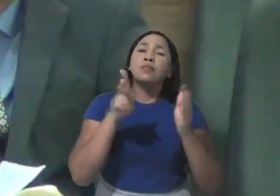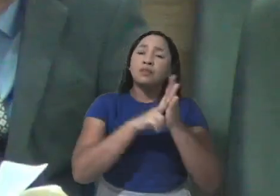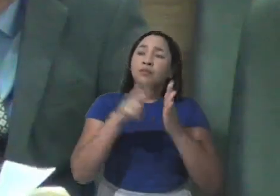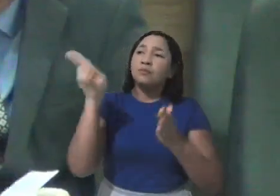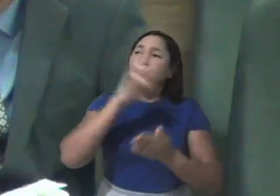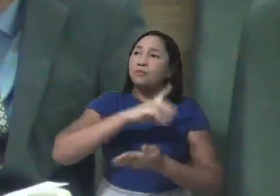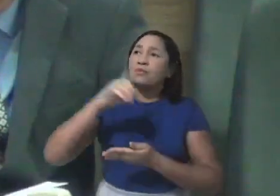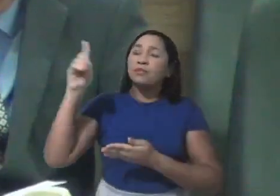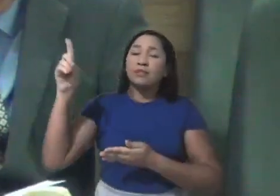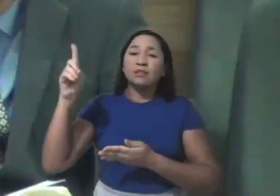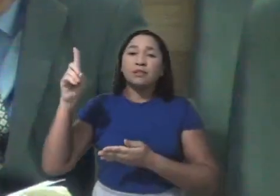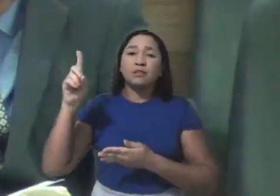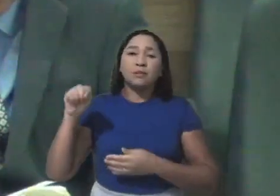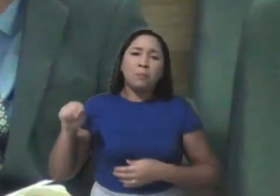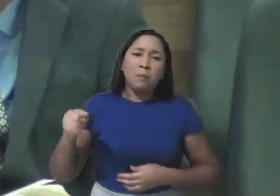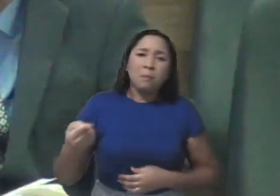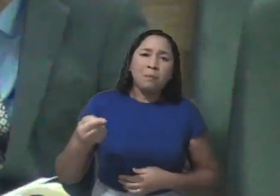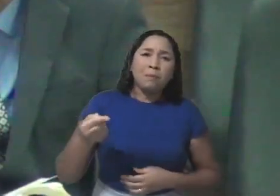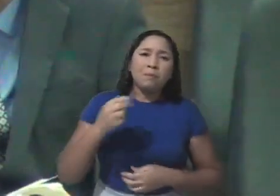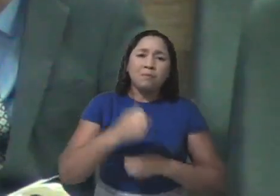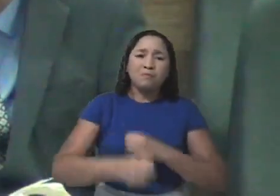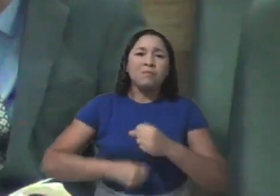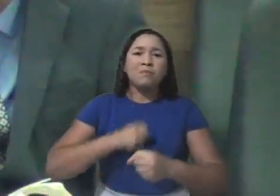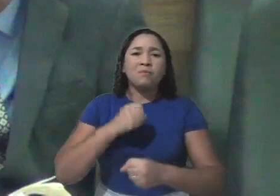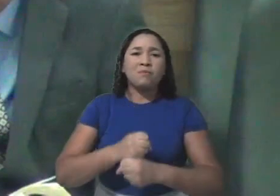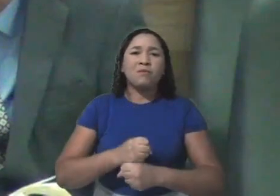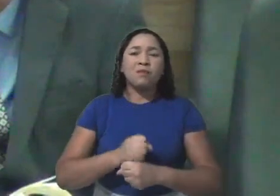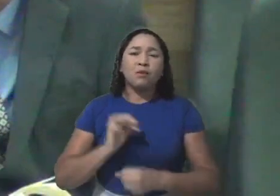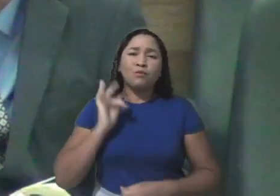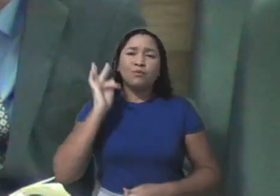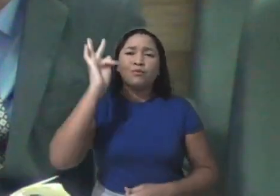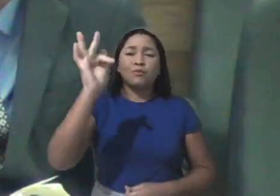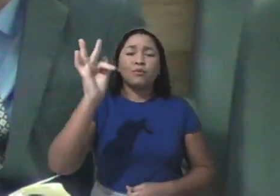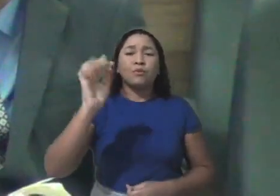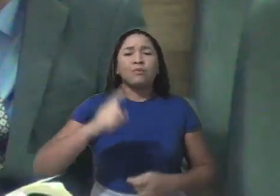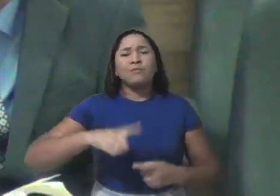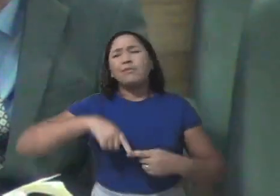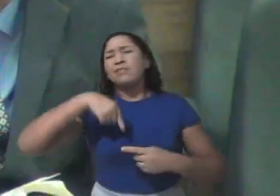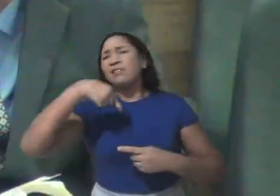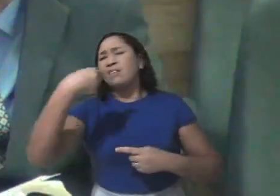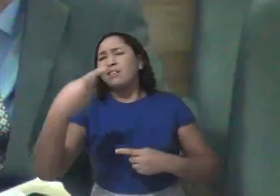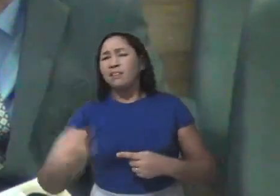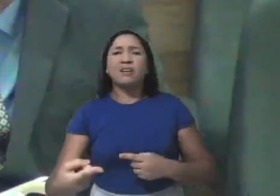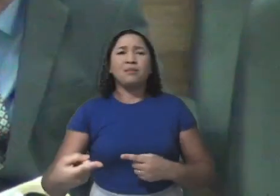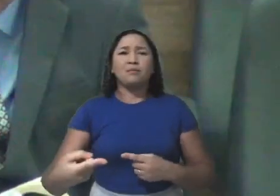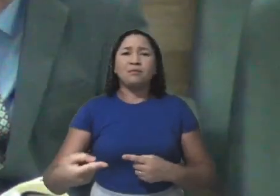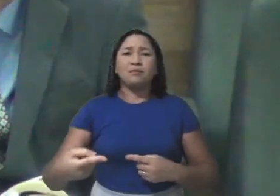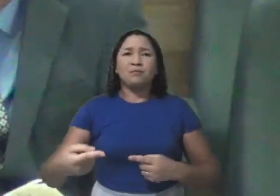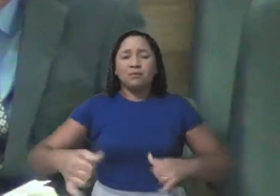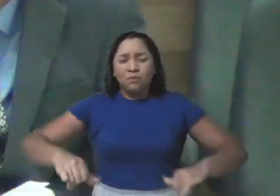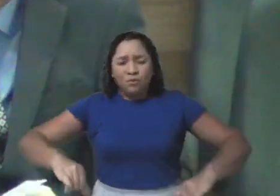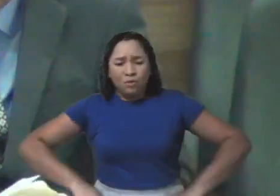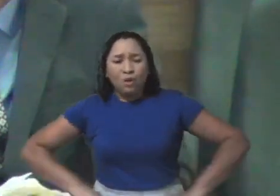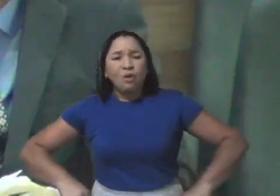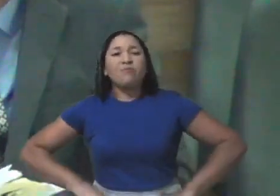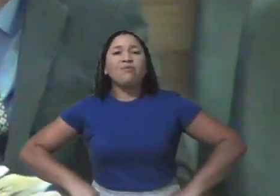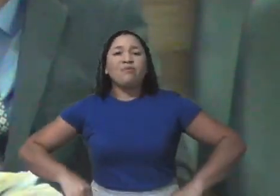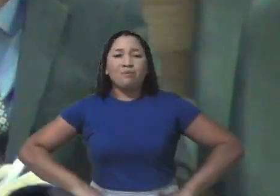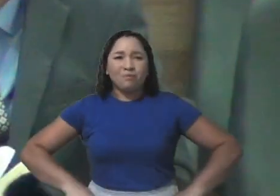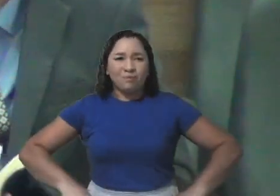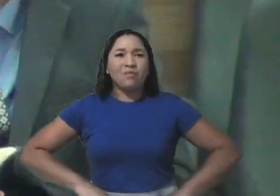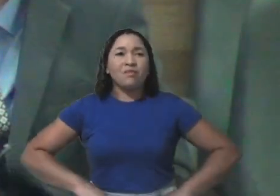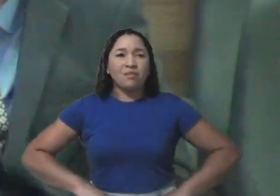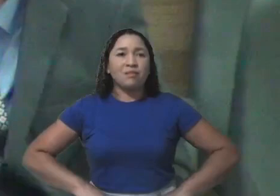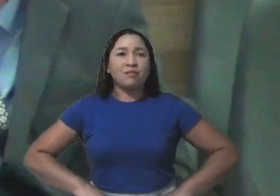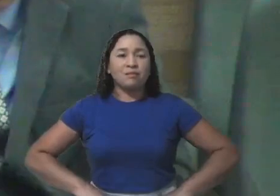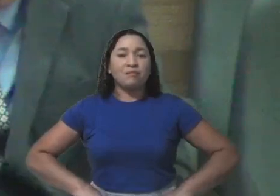futuros, depois da grande tribulação. Amém? Então, já vamos começar a destrinchar